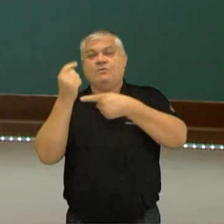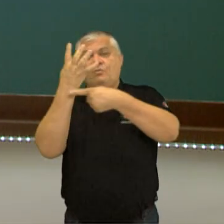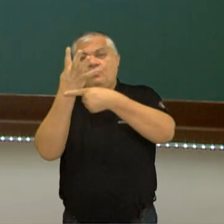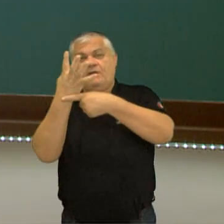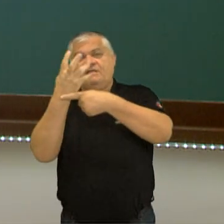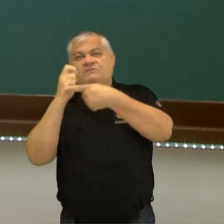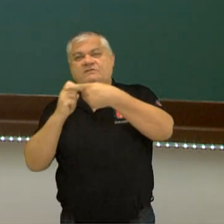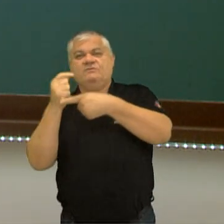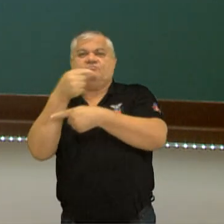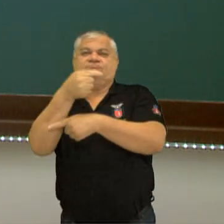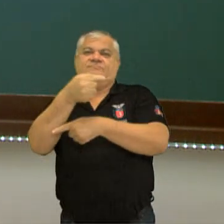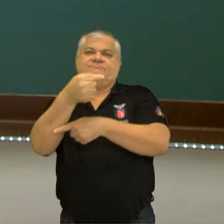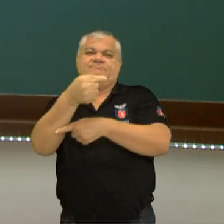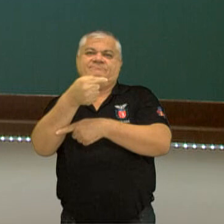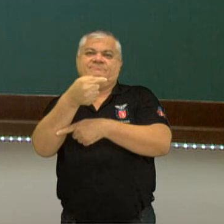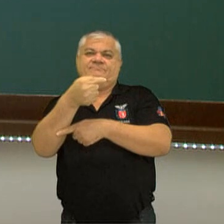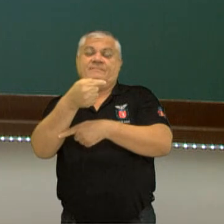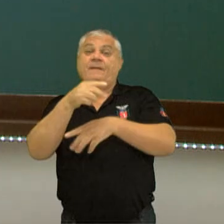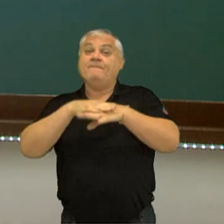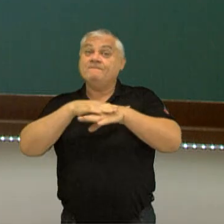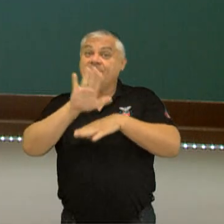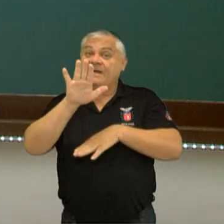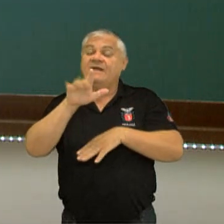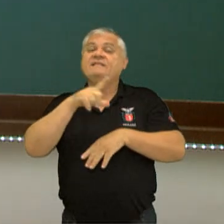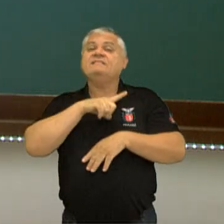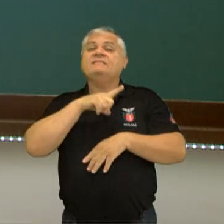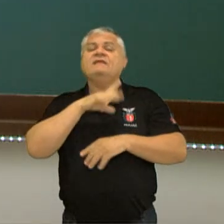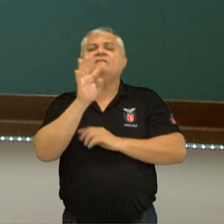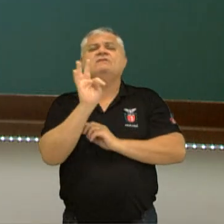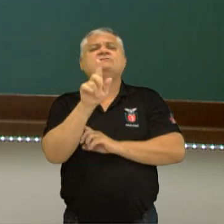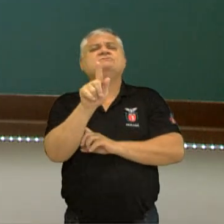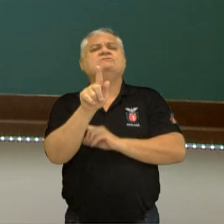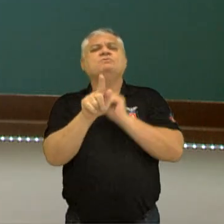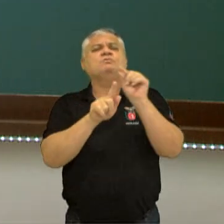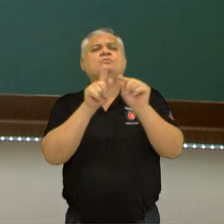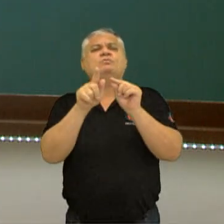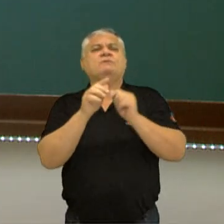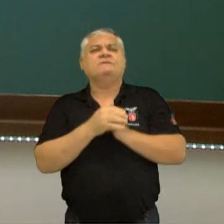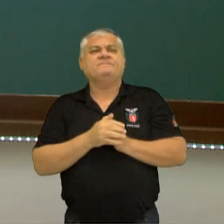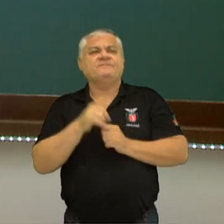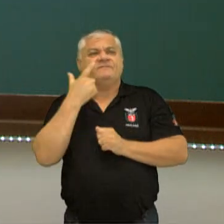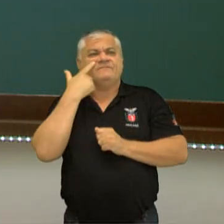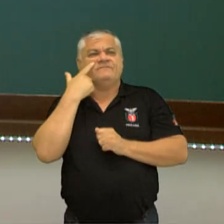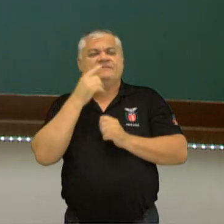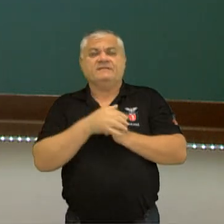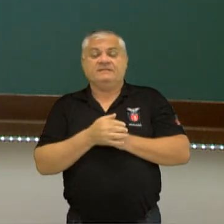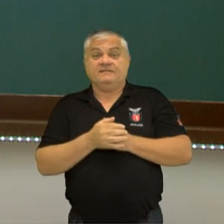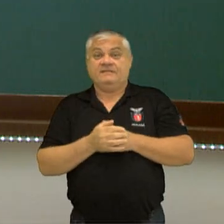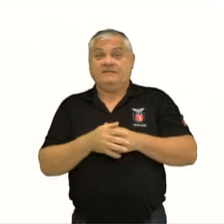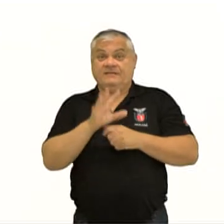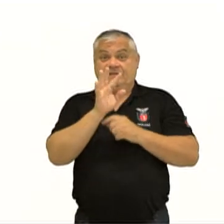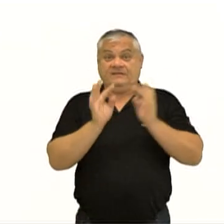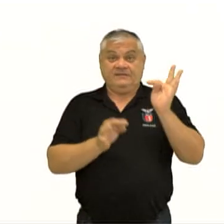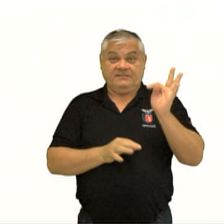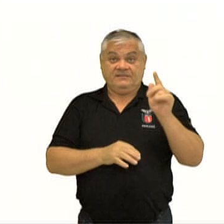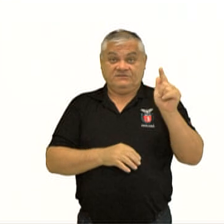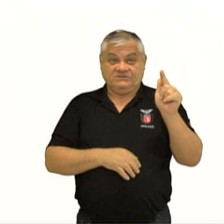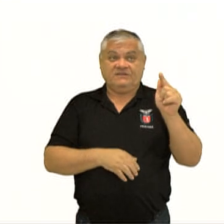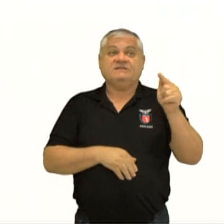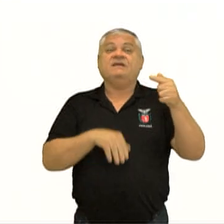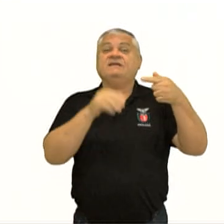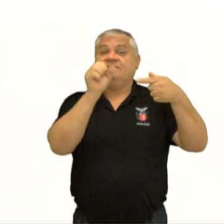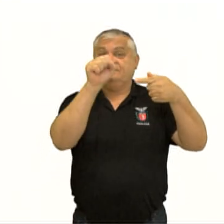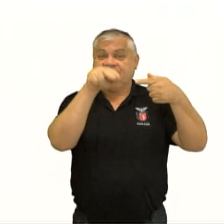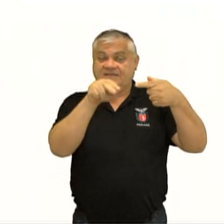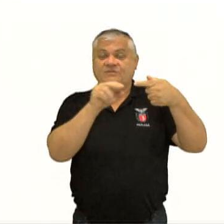menos 4/5. Mas o exercício pede o valor da tangente. Então vamos calcular o valor da tangente usando